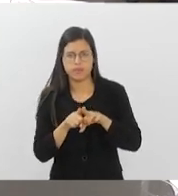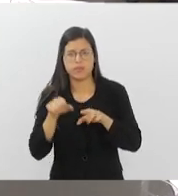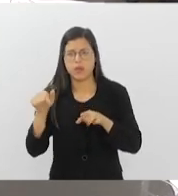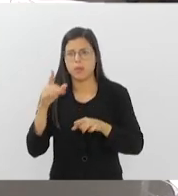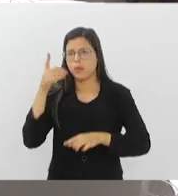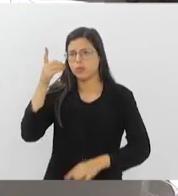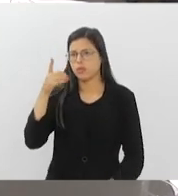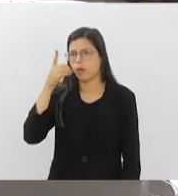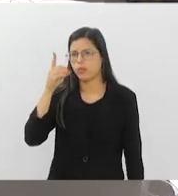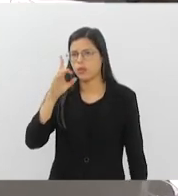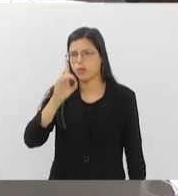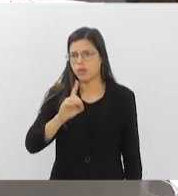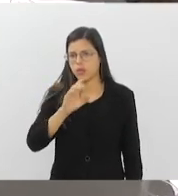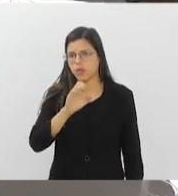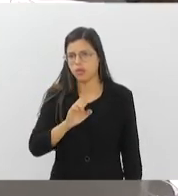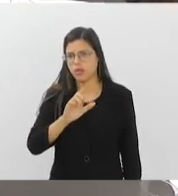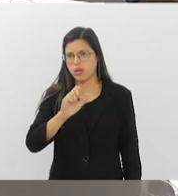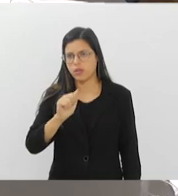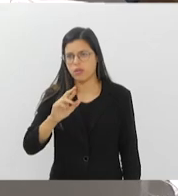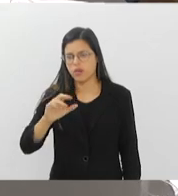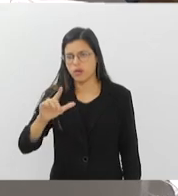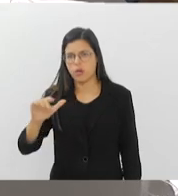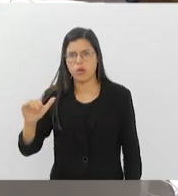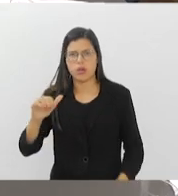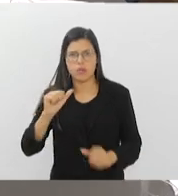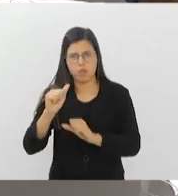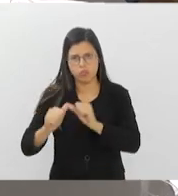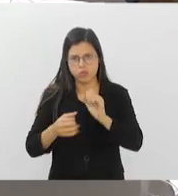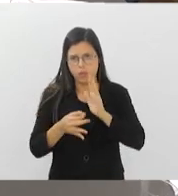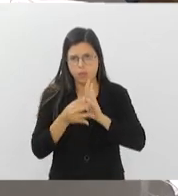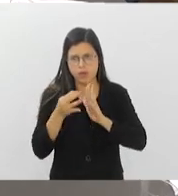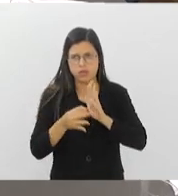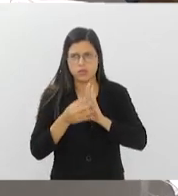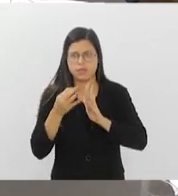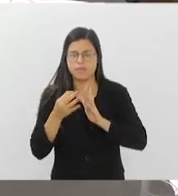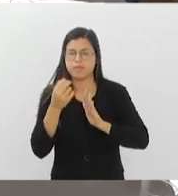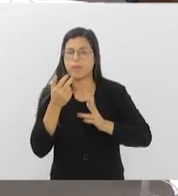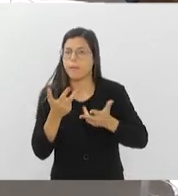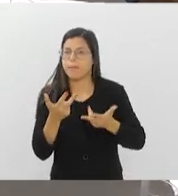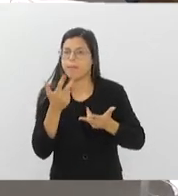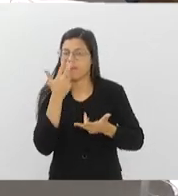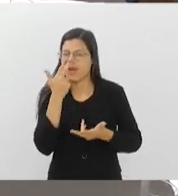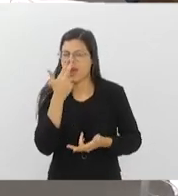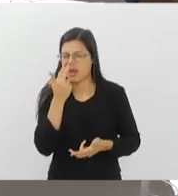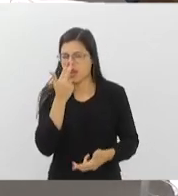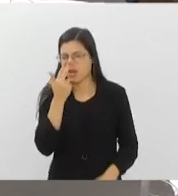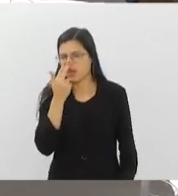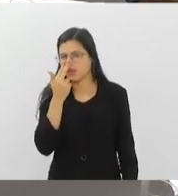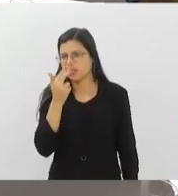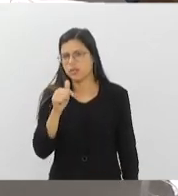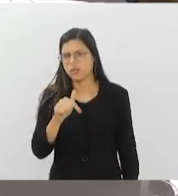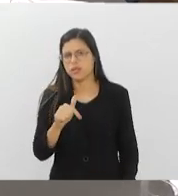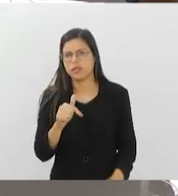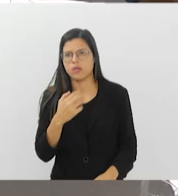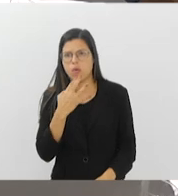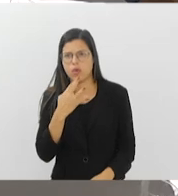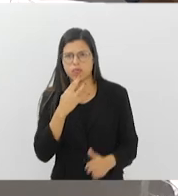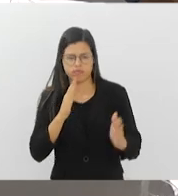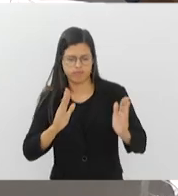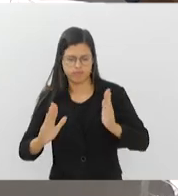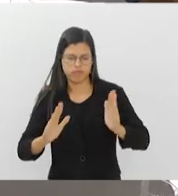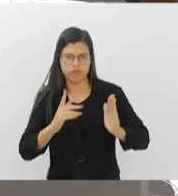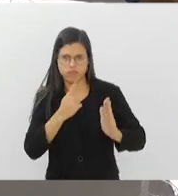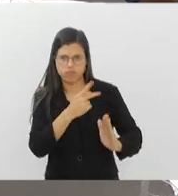Delaroli, relator, em proceder à mudança do parecer. Me parece, conhecendo o mandato do deputado Carlinhos BNH, que